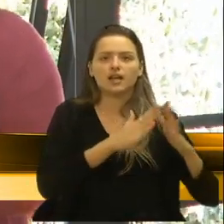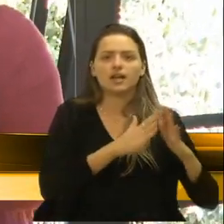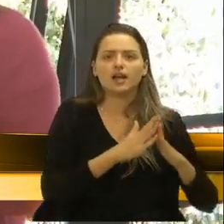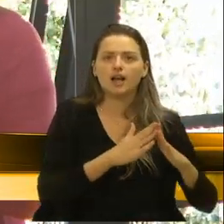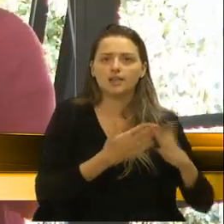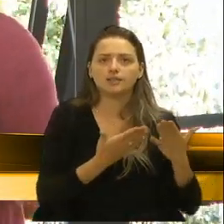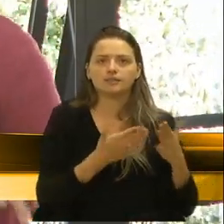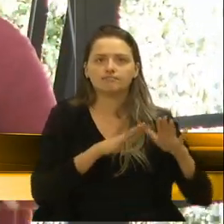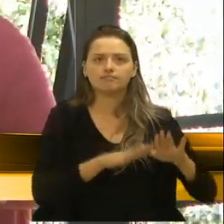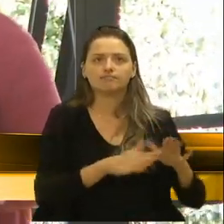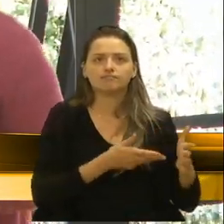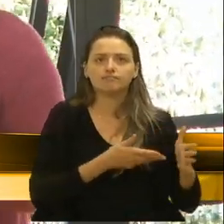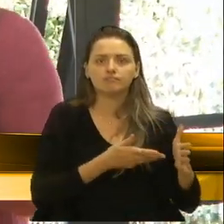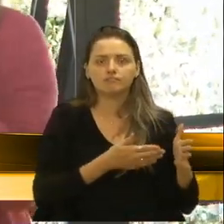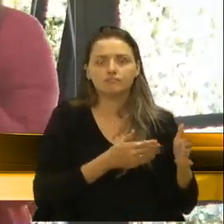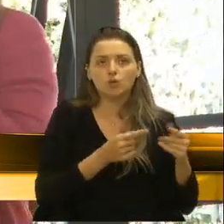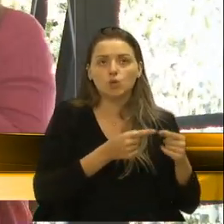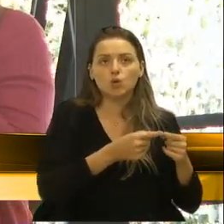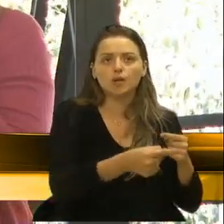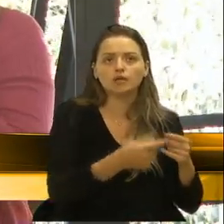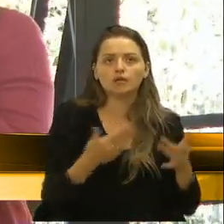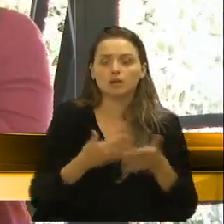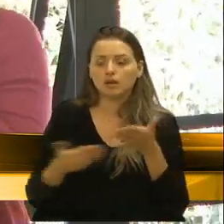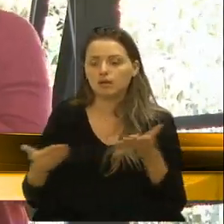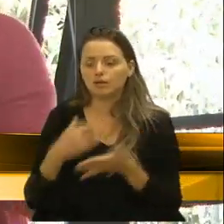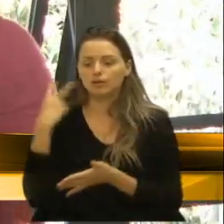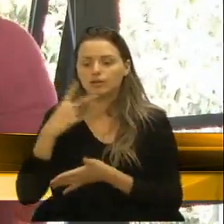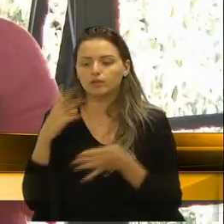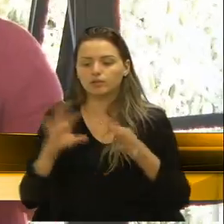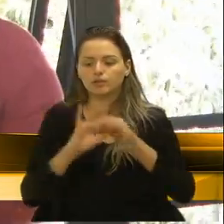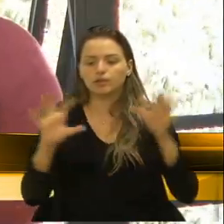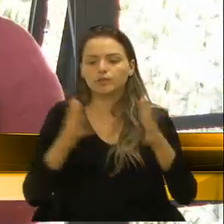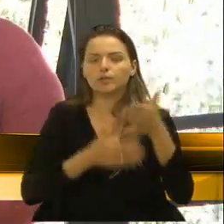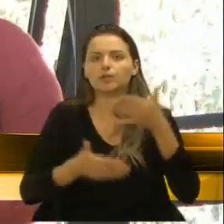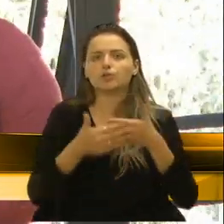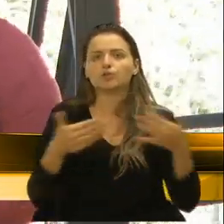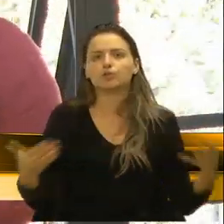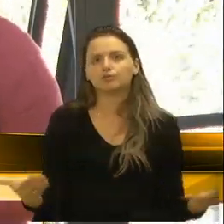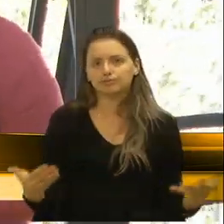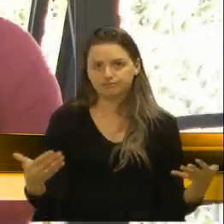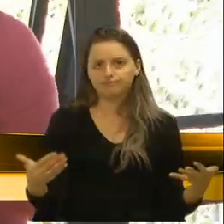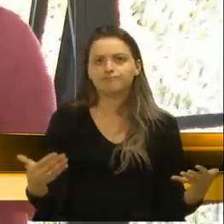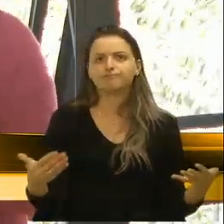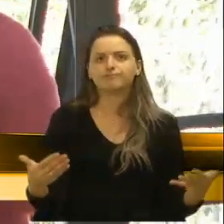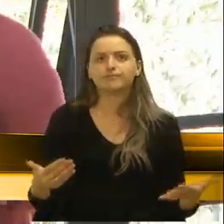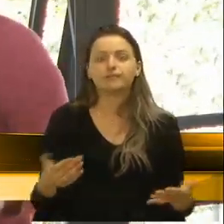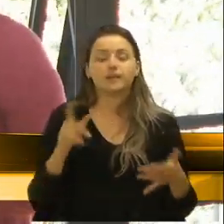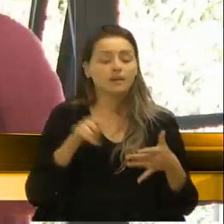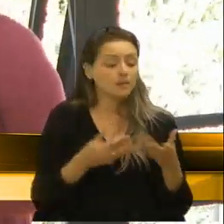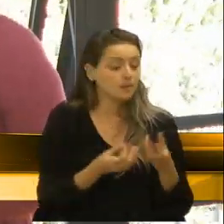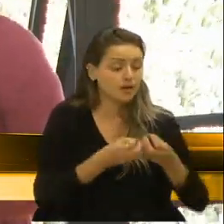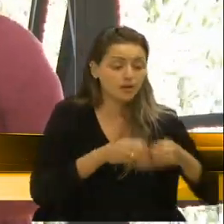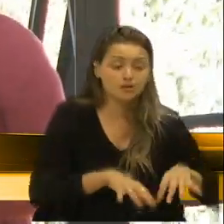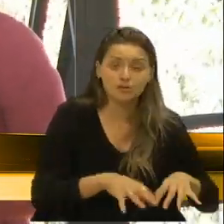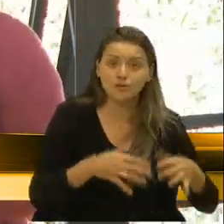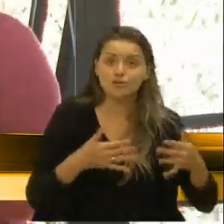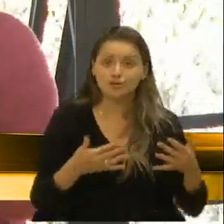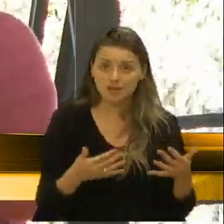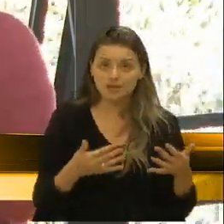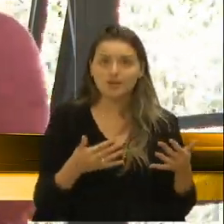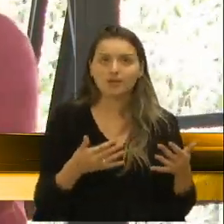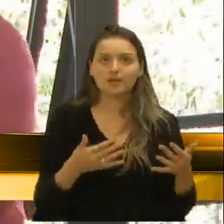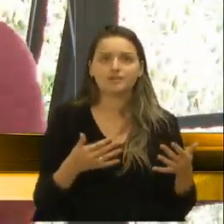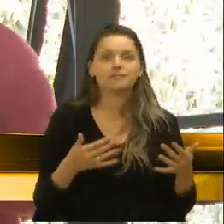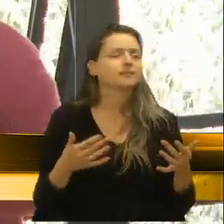liberando. Agora, os vereadores foram lá, liberaram tudo. Liberaram tudo. Isso vai prejudicar. Não